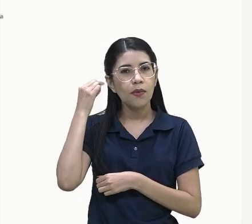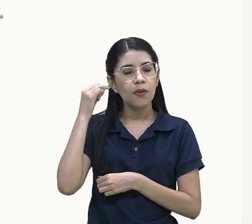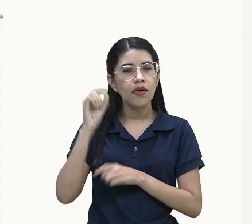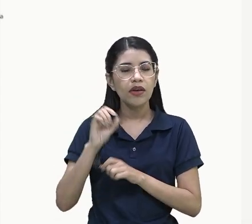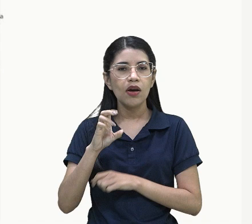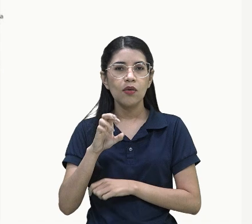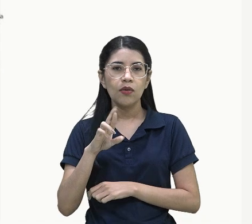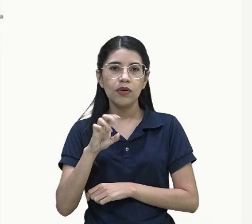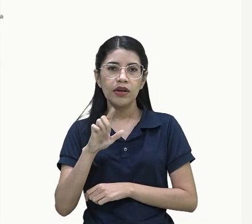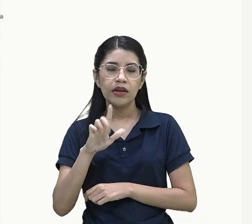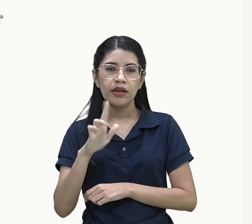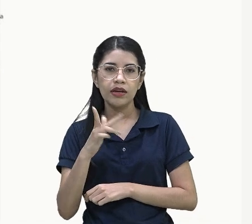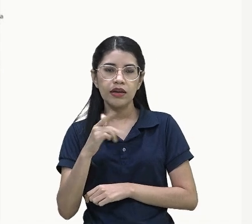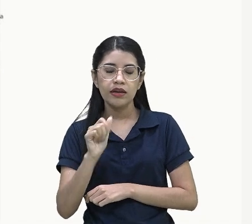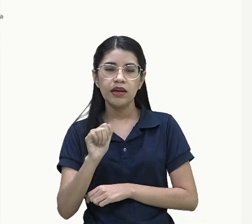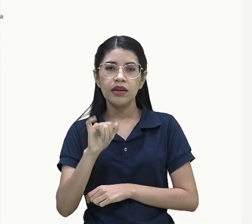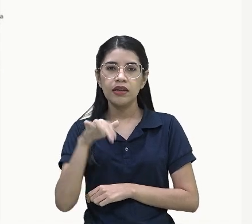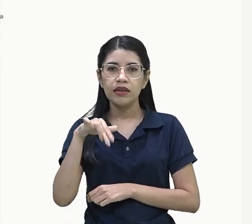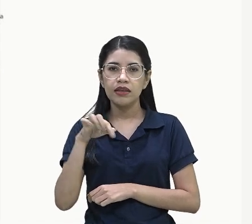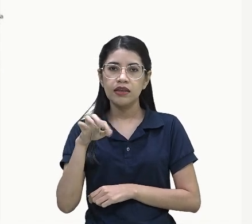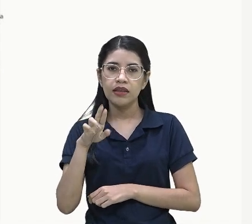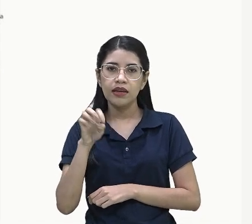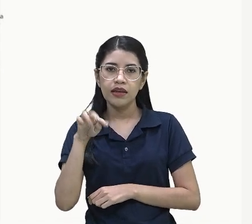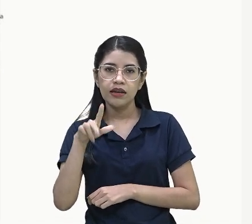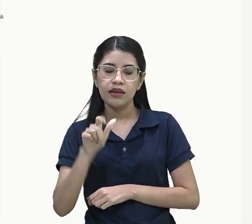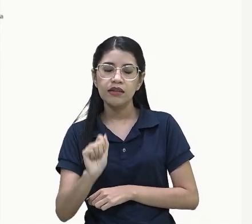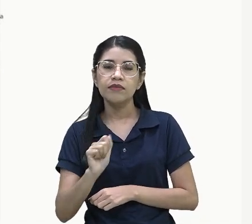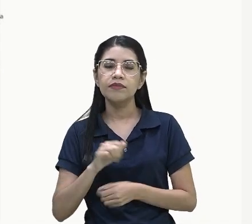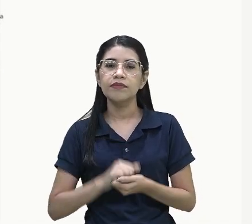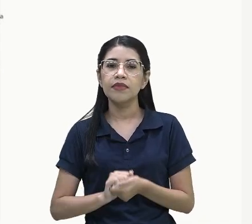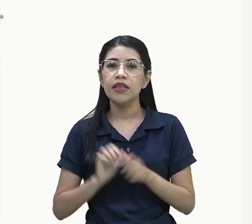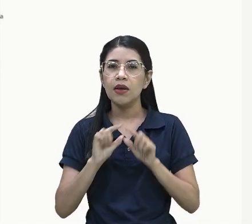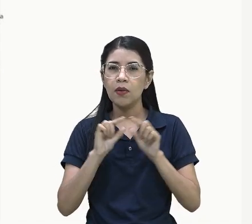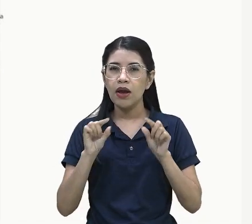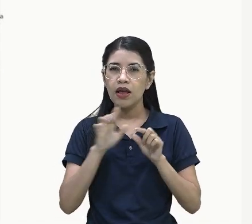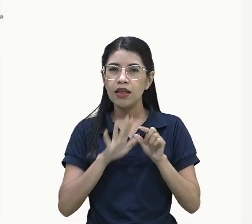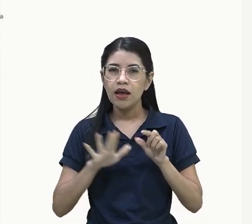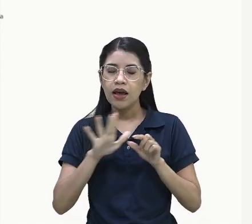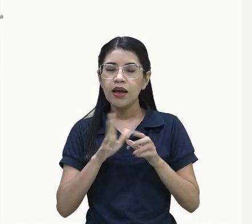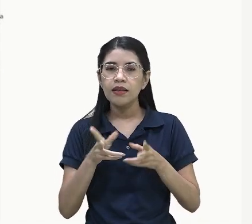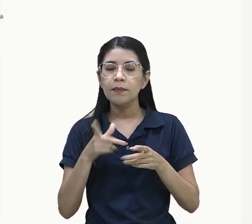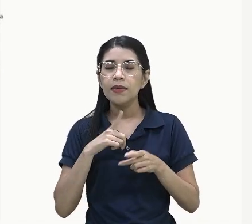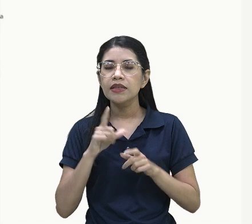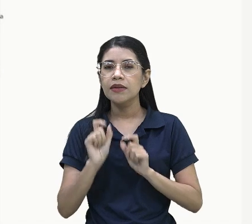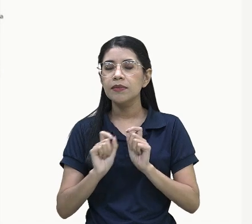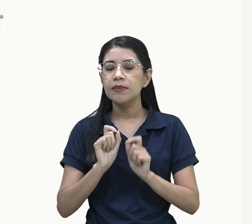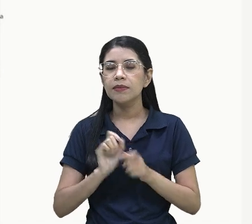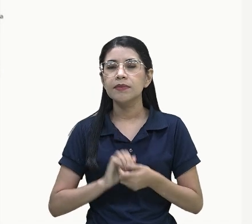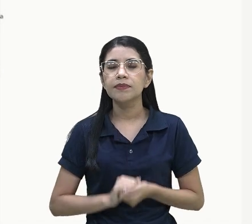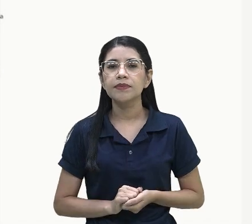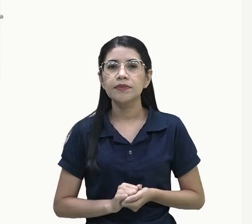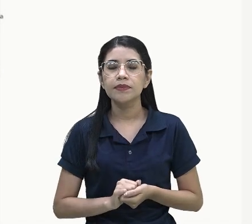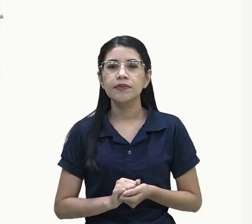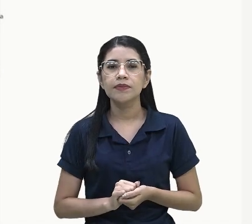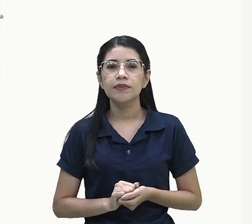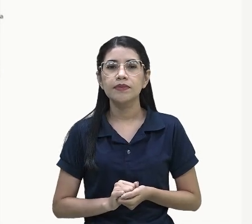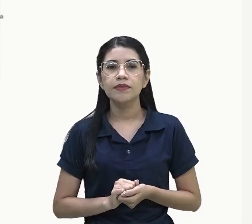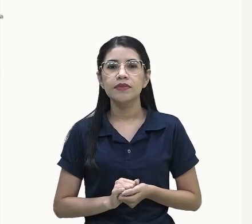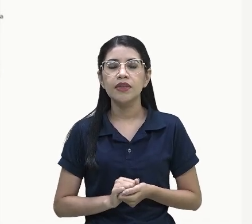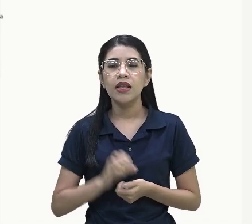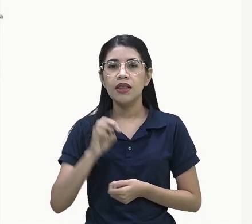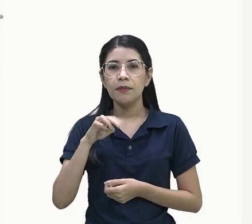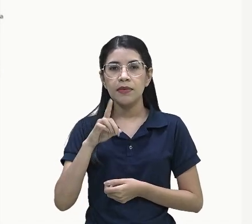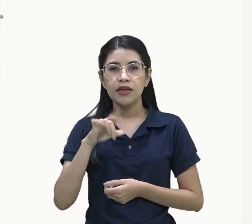orelha interna. Tá? E aqui nessa parte aqui vocês vão ter, aqui na parte mediana,